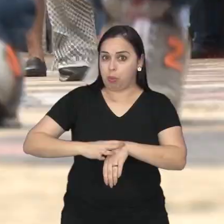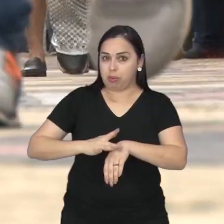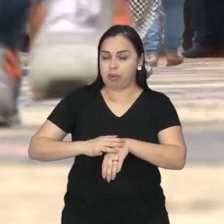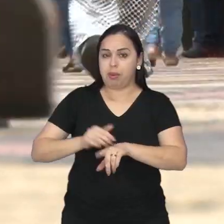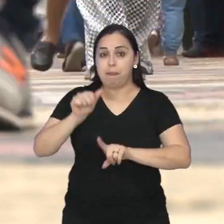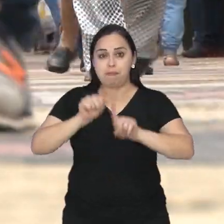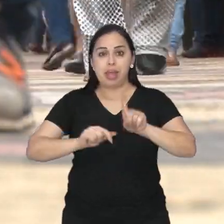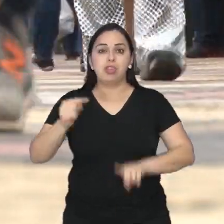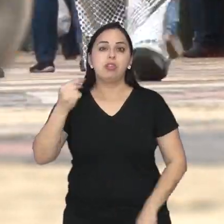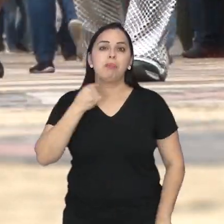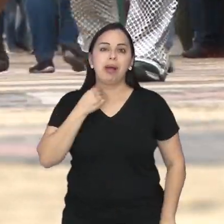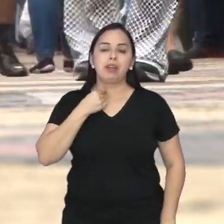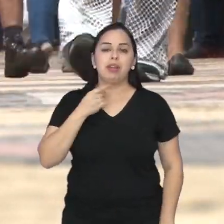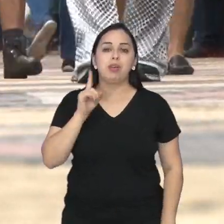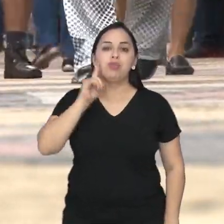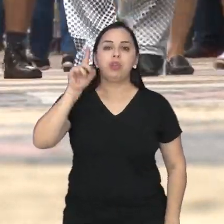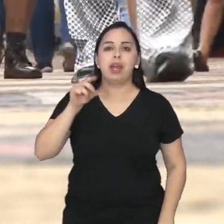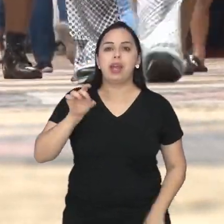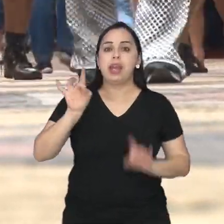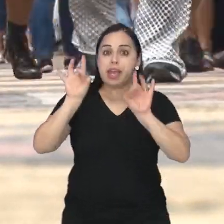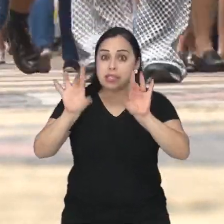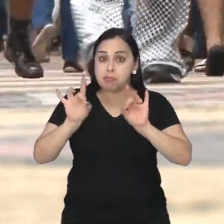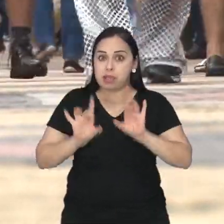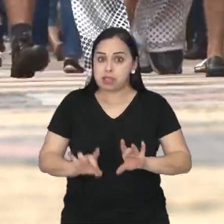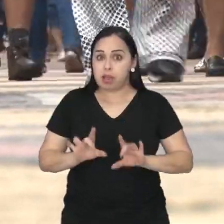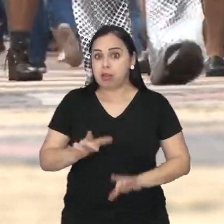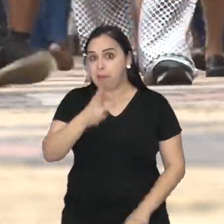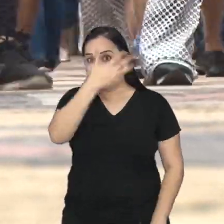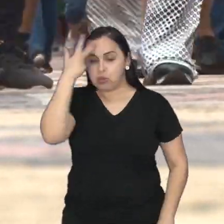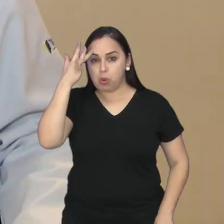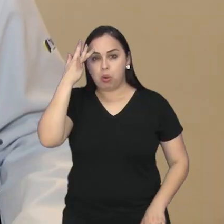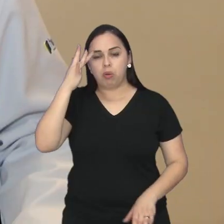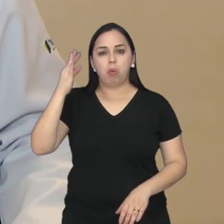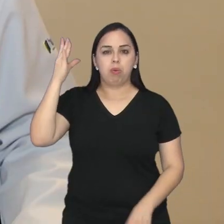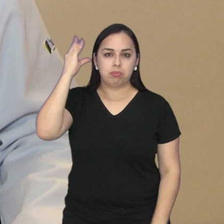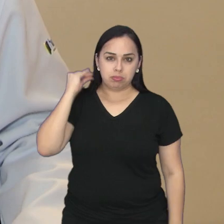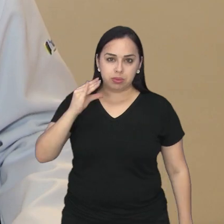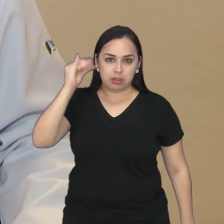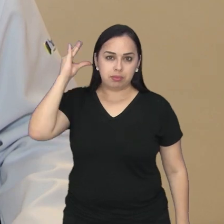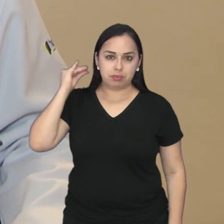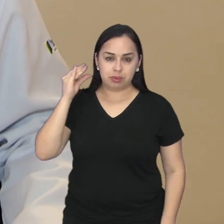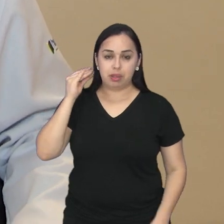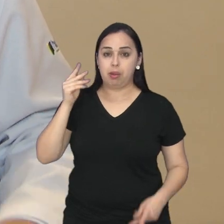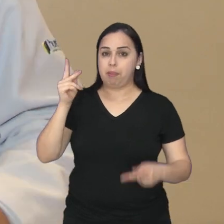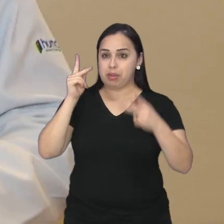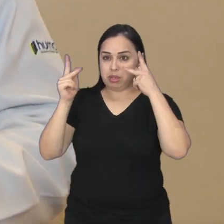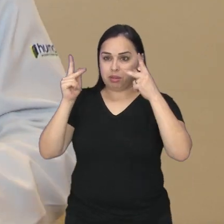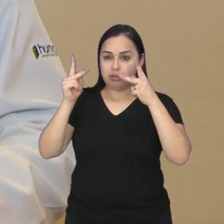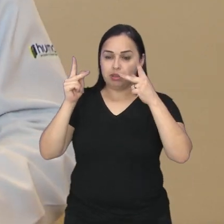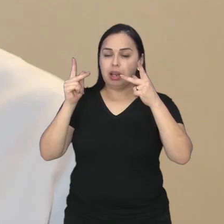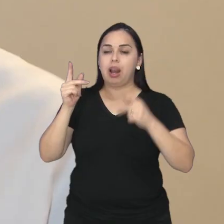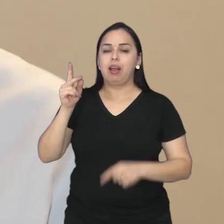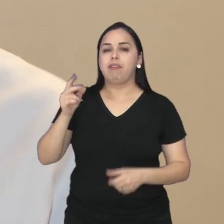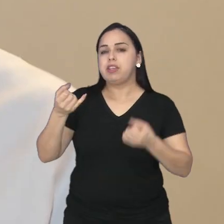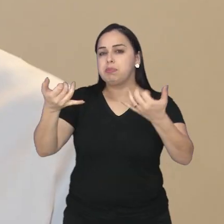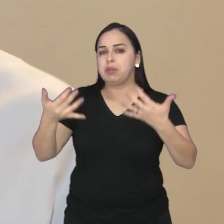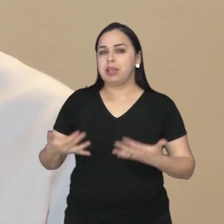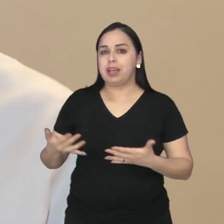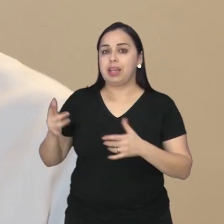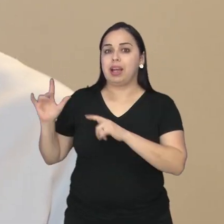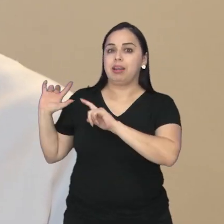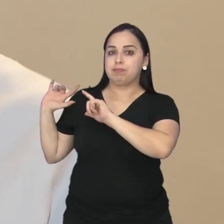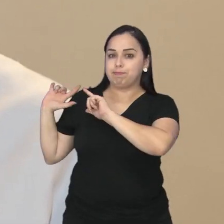doença, maio tem Dia Nacional da Pessoa com Esquizofrenia. Este psiquiatra lembra que a doença pode